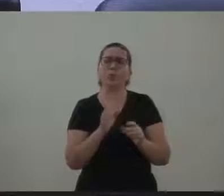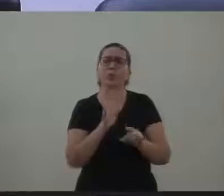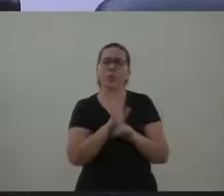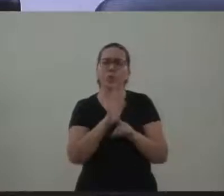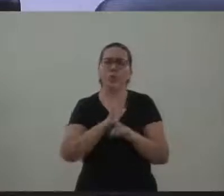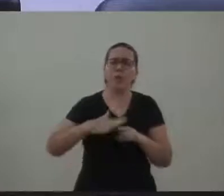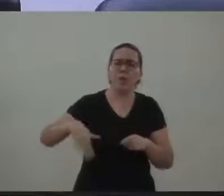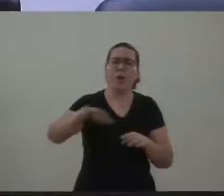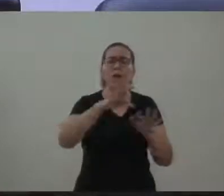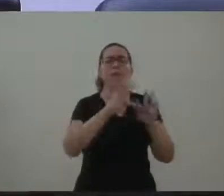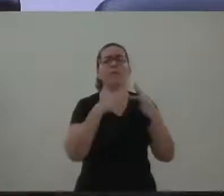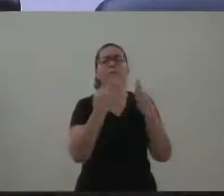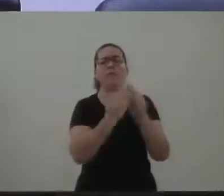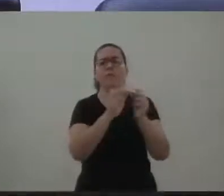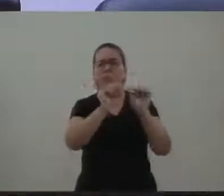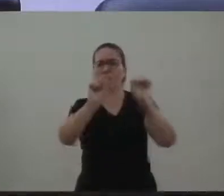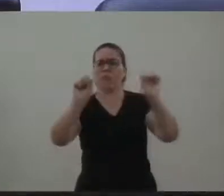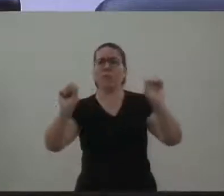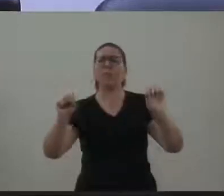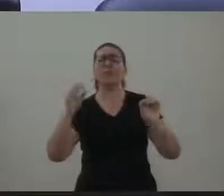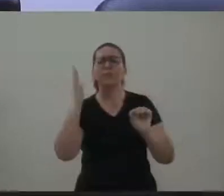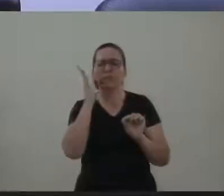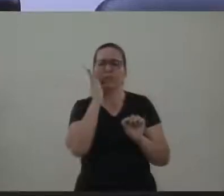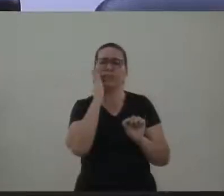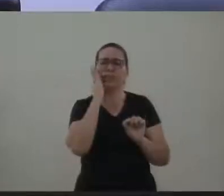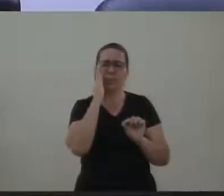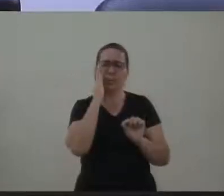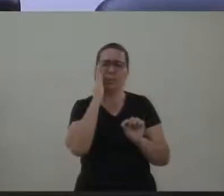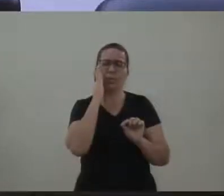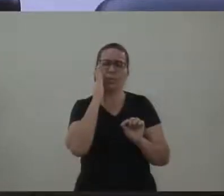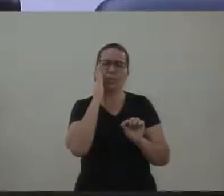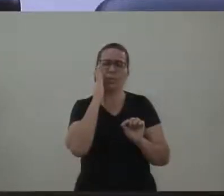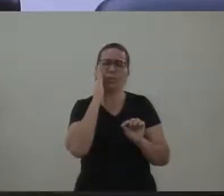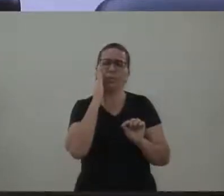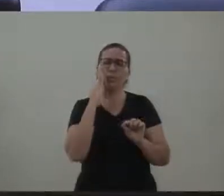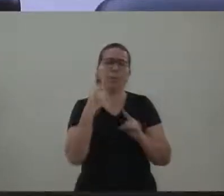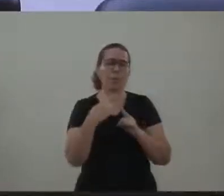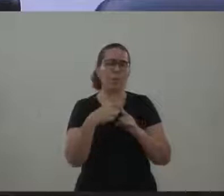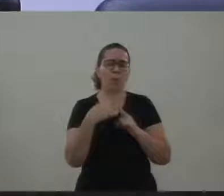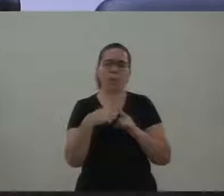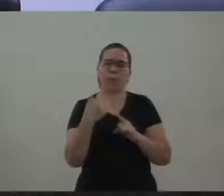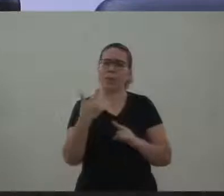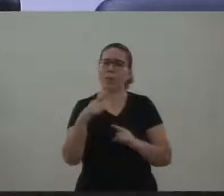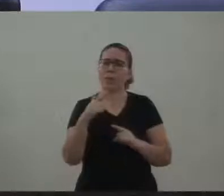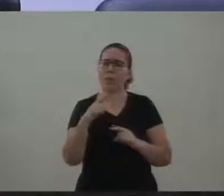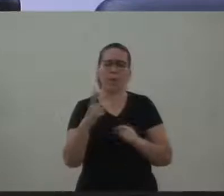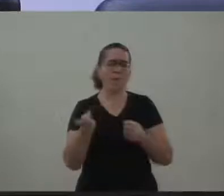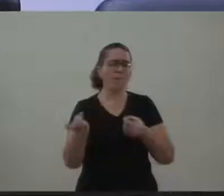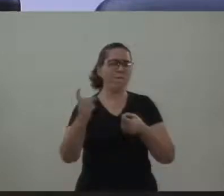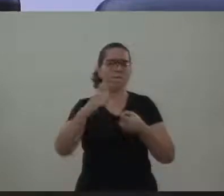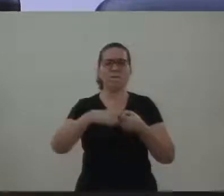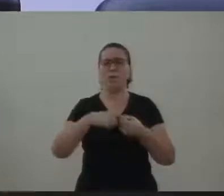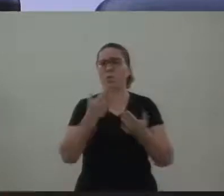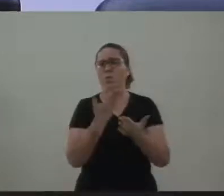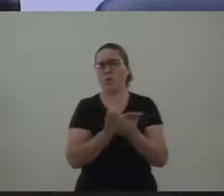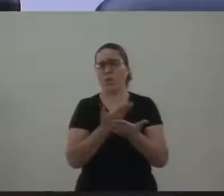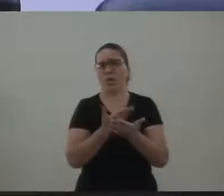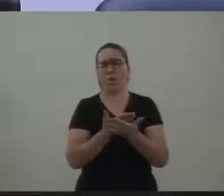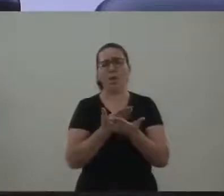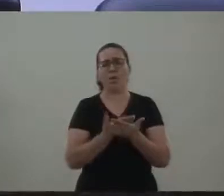todas essas famílias que sabemos que nós não teremos mais volta às